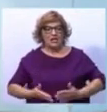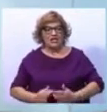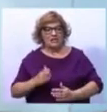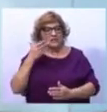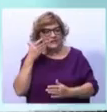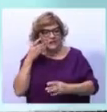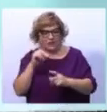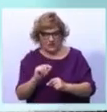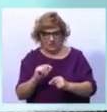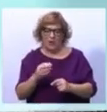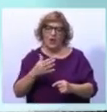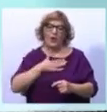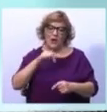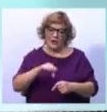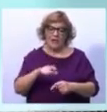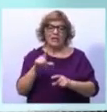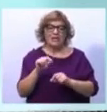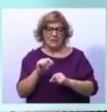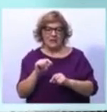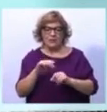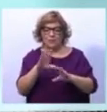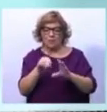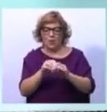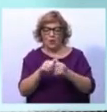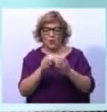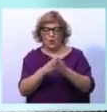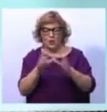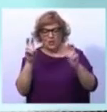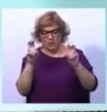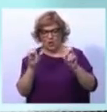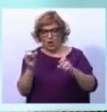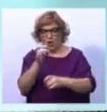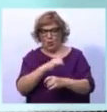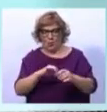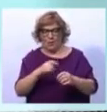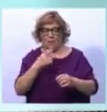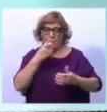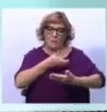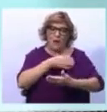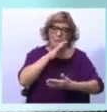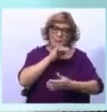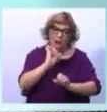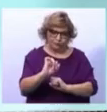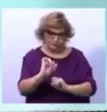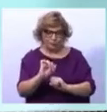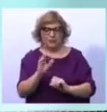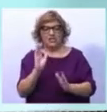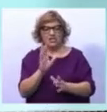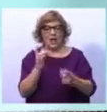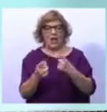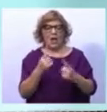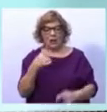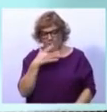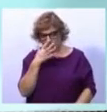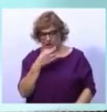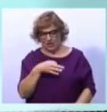Doutora. Um gosto tê-la cá. E antes de enquadrarmos este assunto na Semana Europeia do Aleitamento Materno, pergunto já com alguma